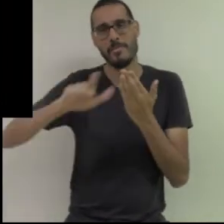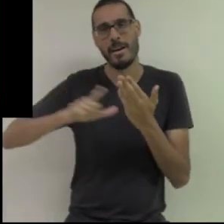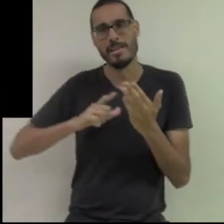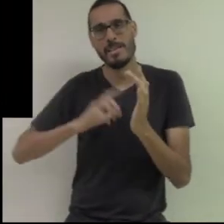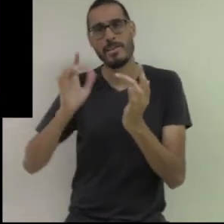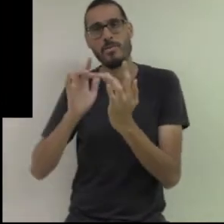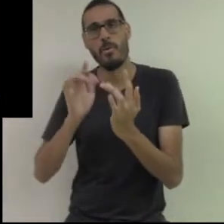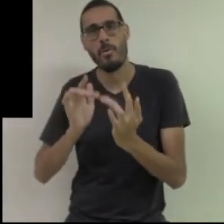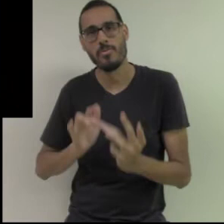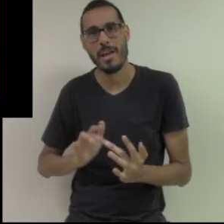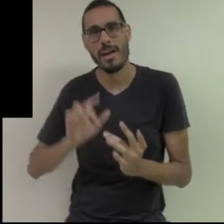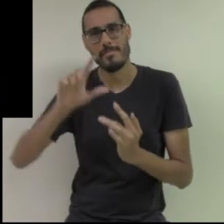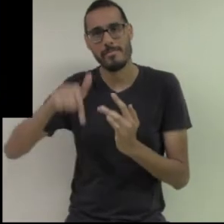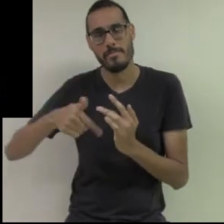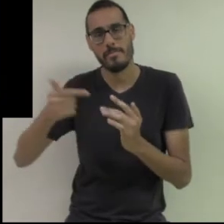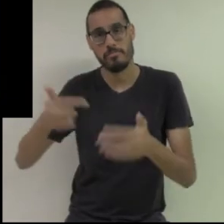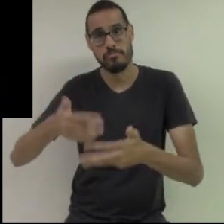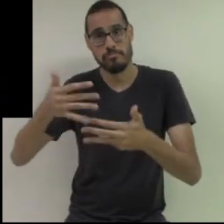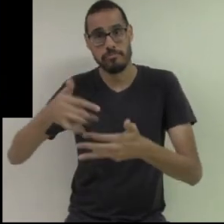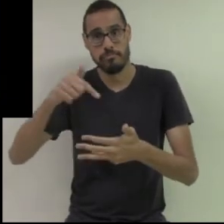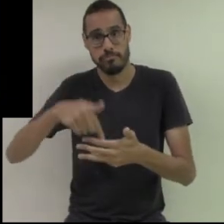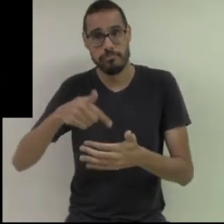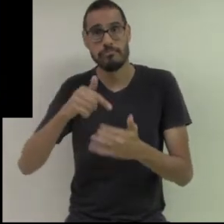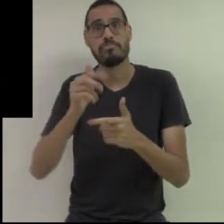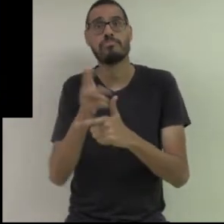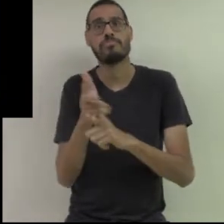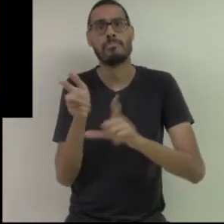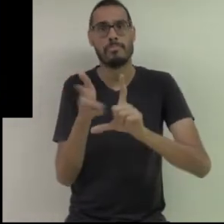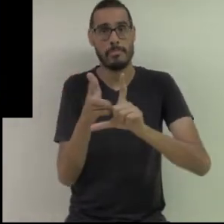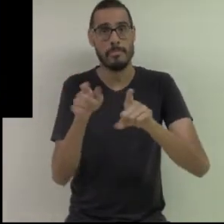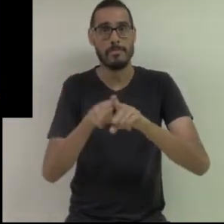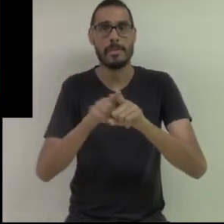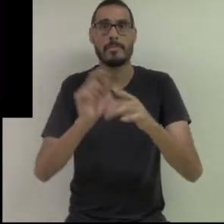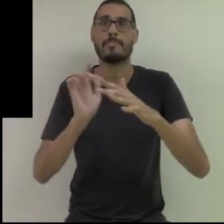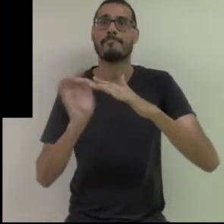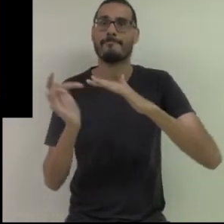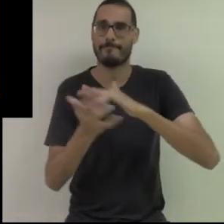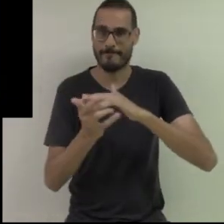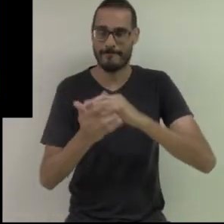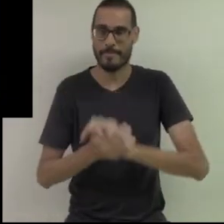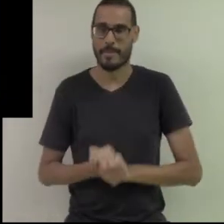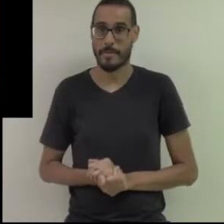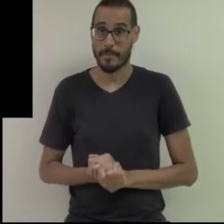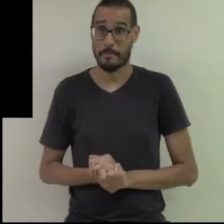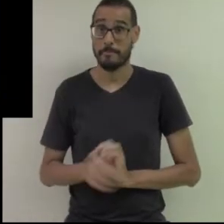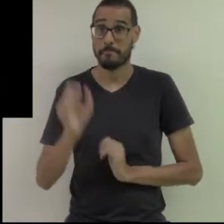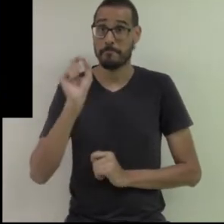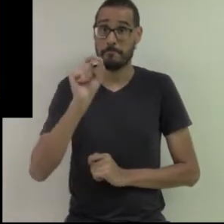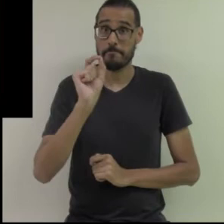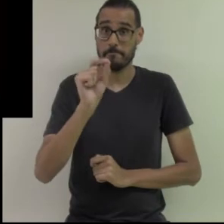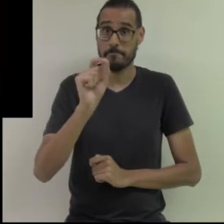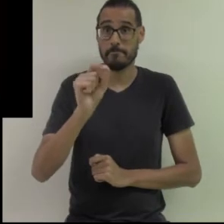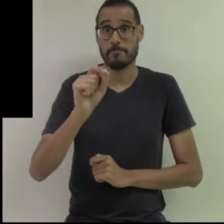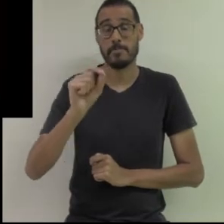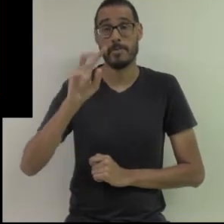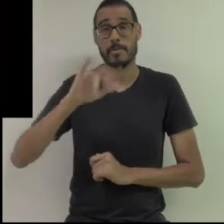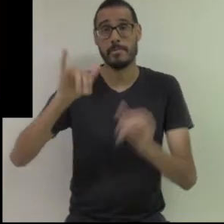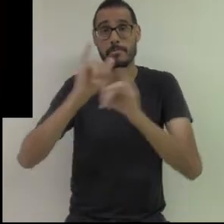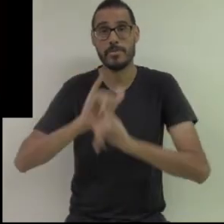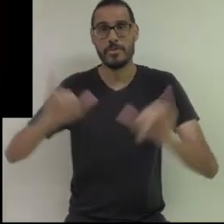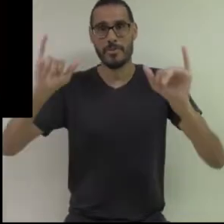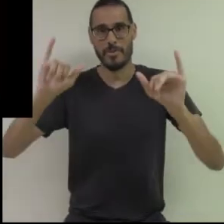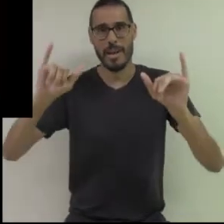contatos no box de descrição da live e nas redes sociais da SEMPSE. Para todos que forem postar sobre o nosso